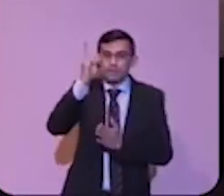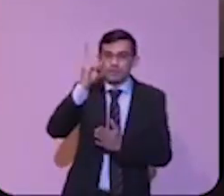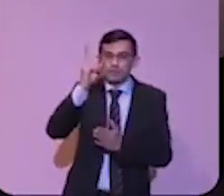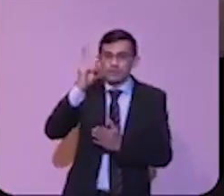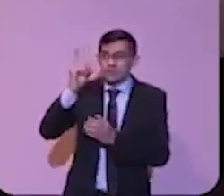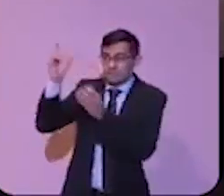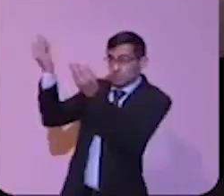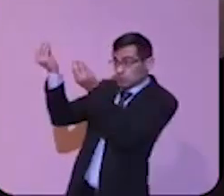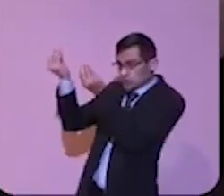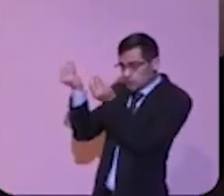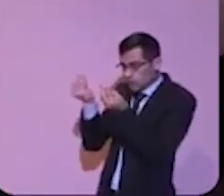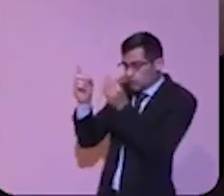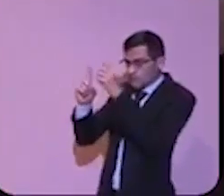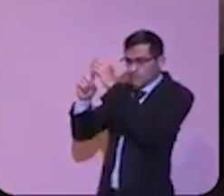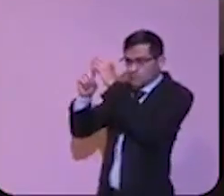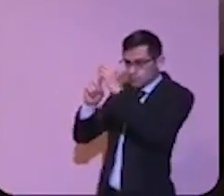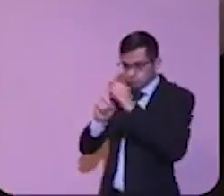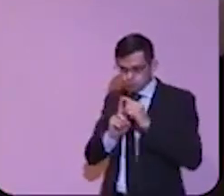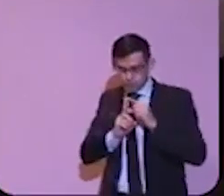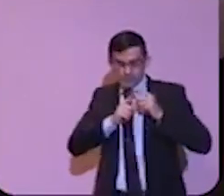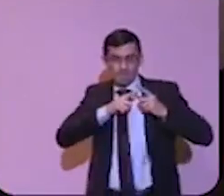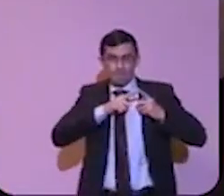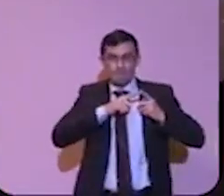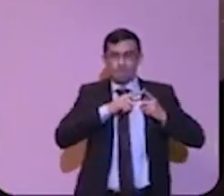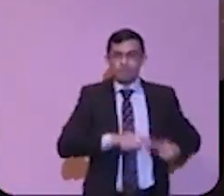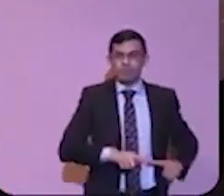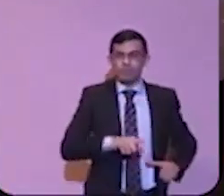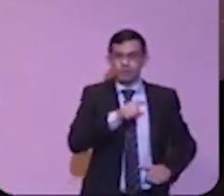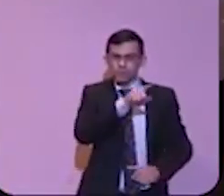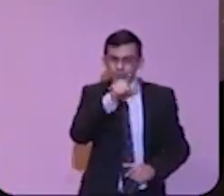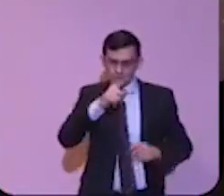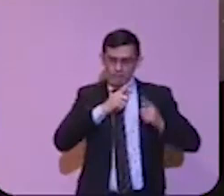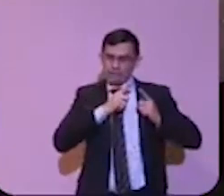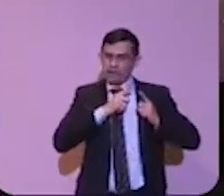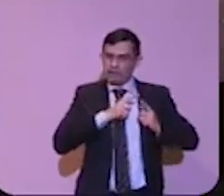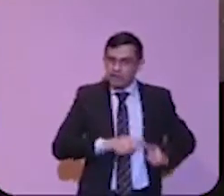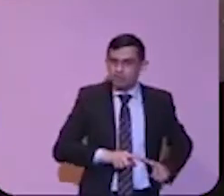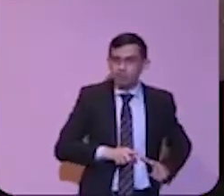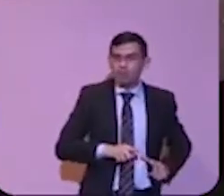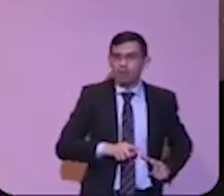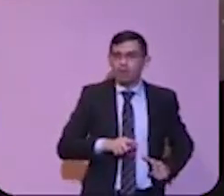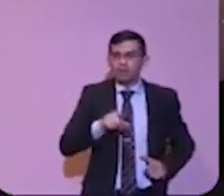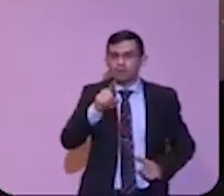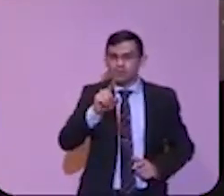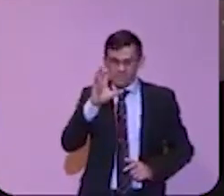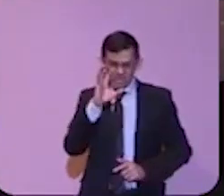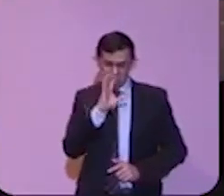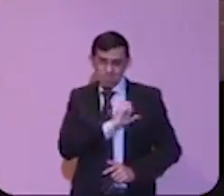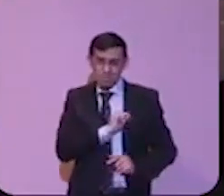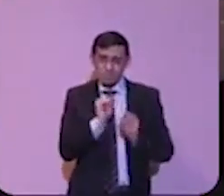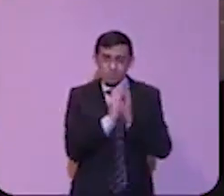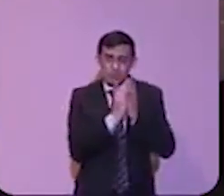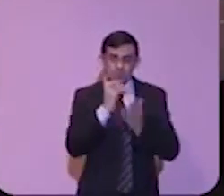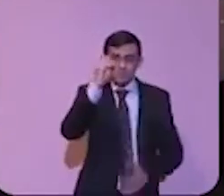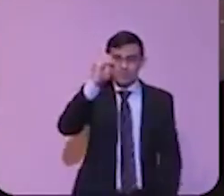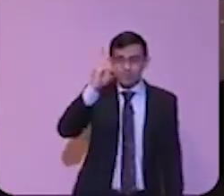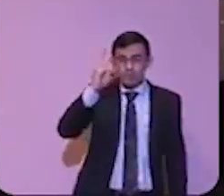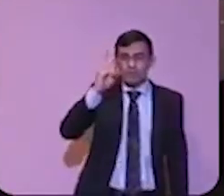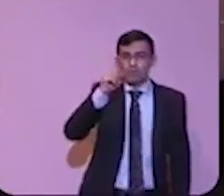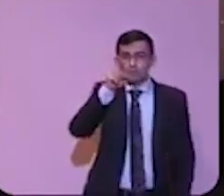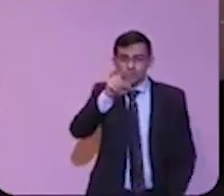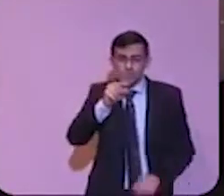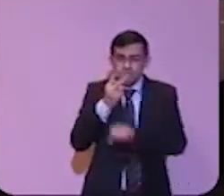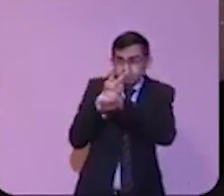Senhor tem nos entregado. Você está limpo? Você está amando a palavra? Você